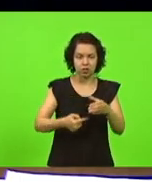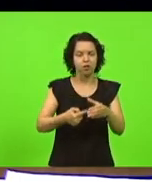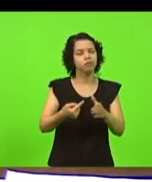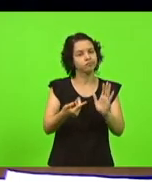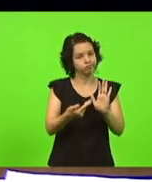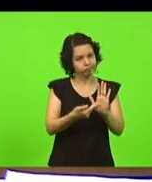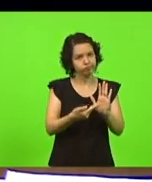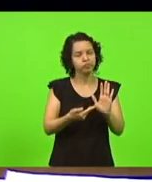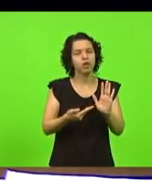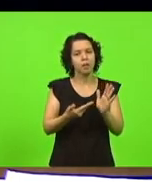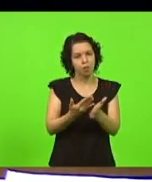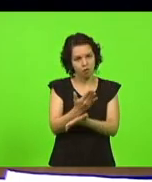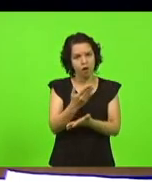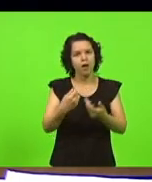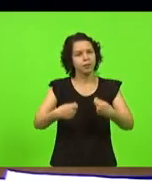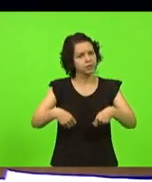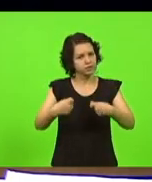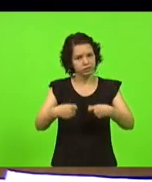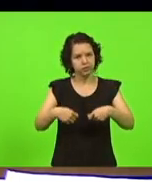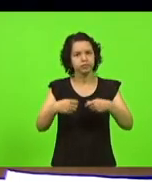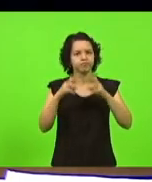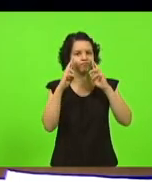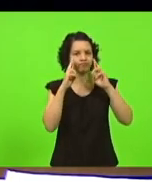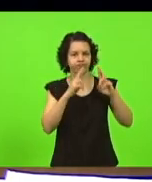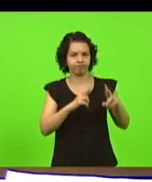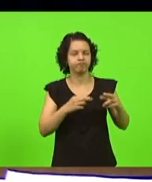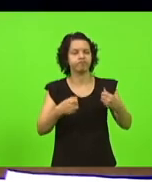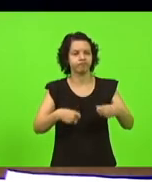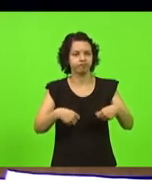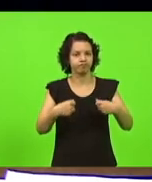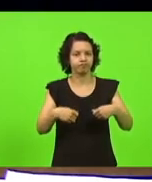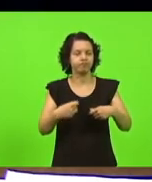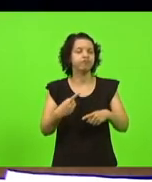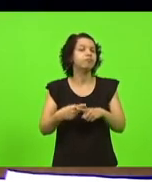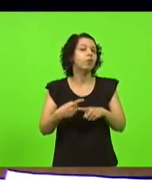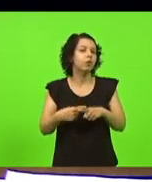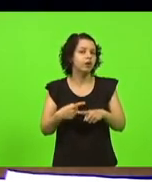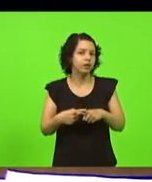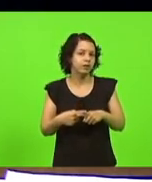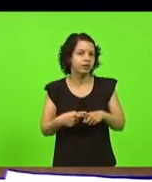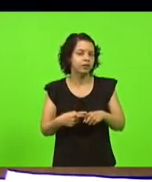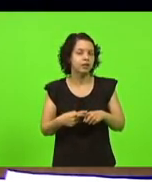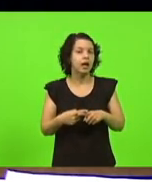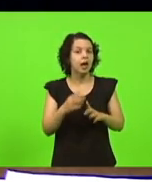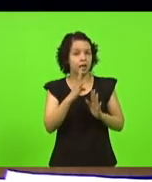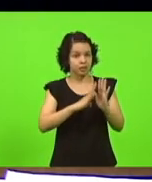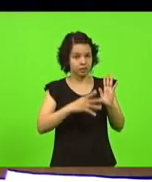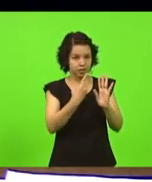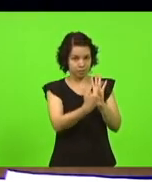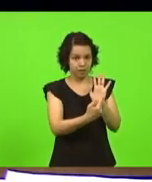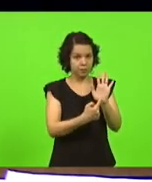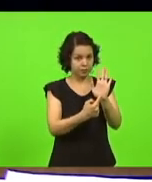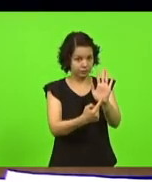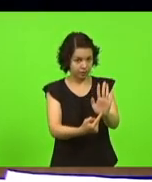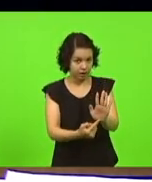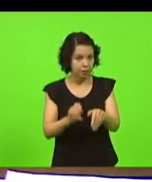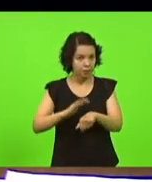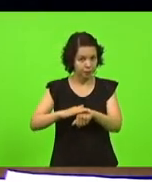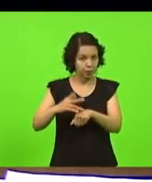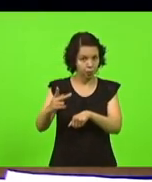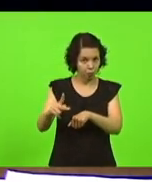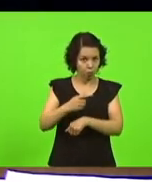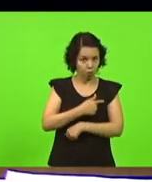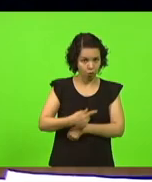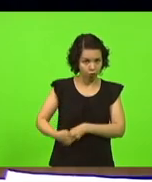merece o respeito dos deputados. Por quê? Eu vou dizer por quê. A tabela apresentada pelo governo, ela aplica